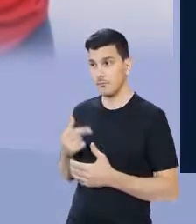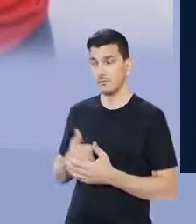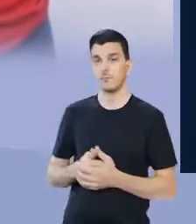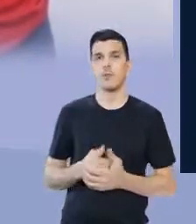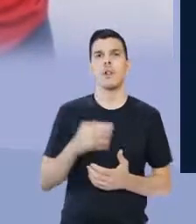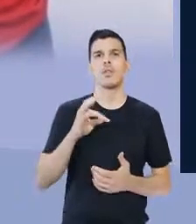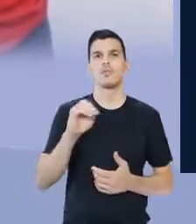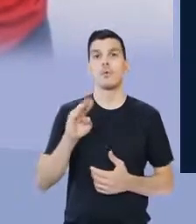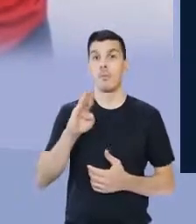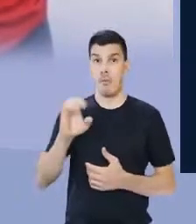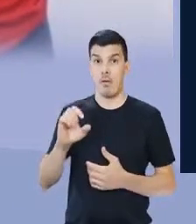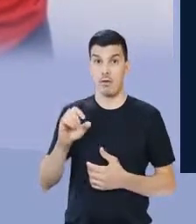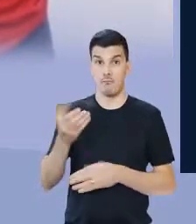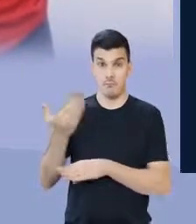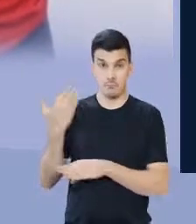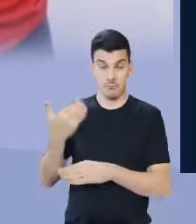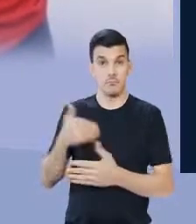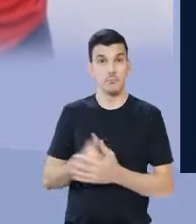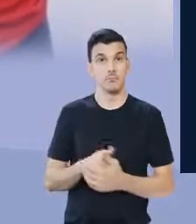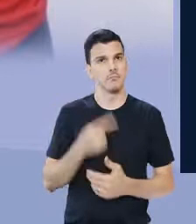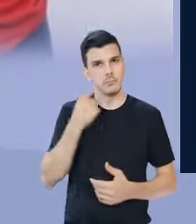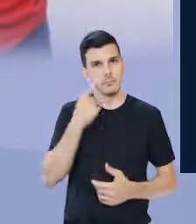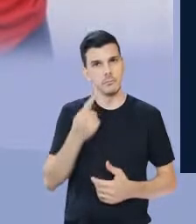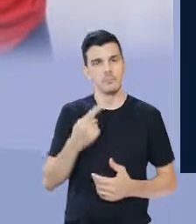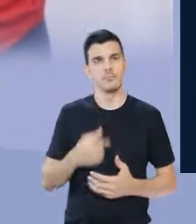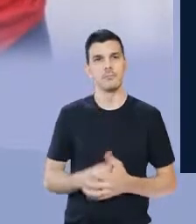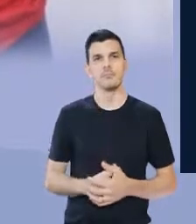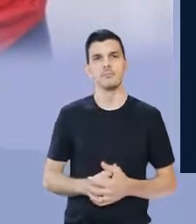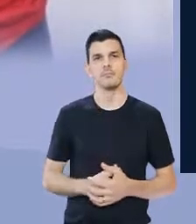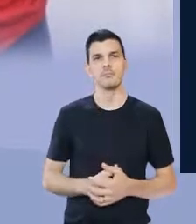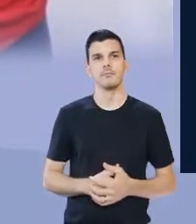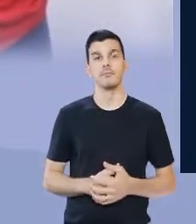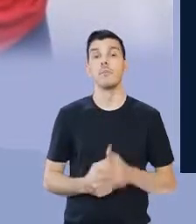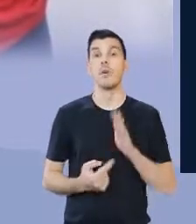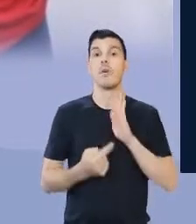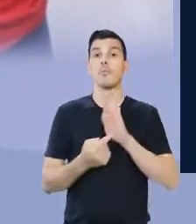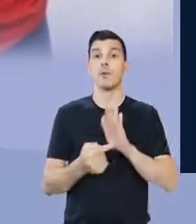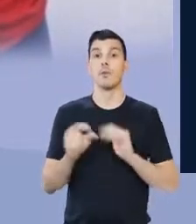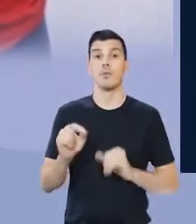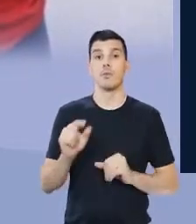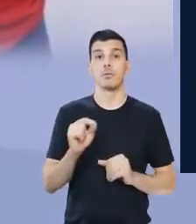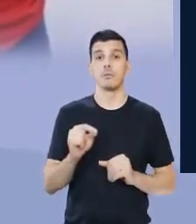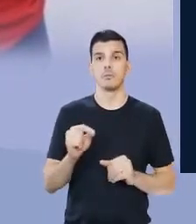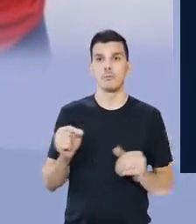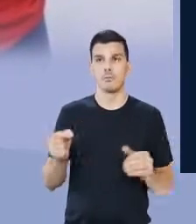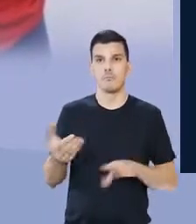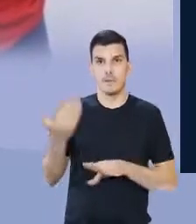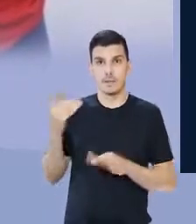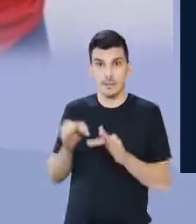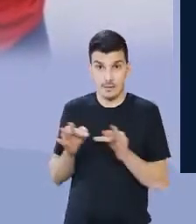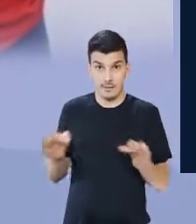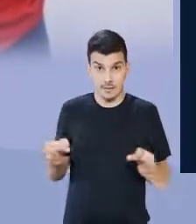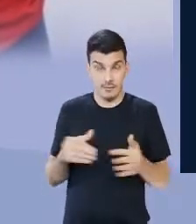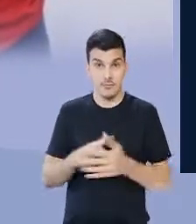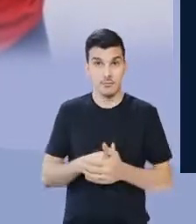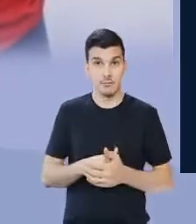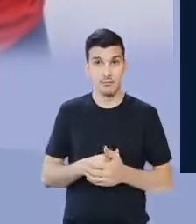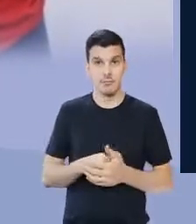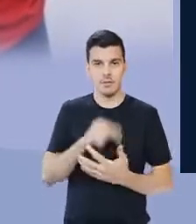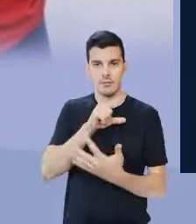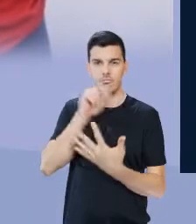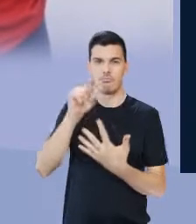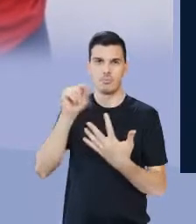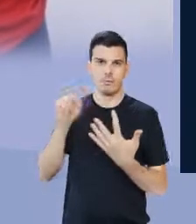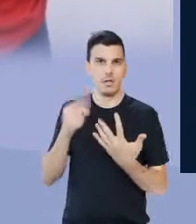no passado. Ali, ó, o were é verbo to be no passado. Ele mostra que essa frase está no passado simples. E, pelas